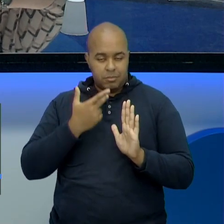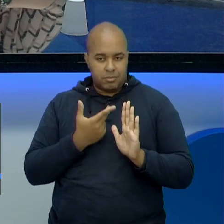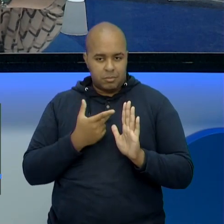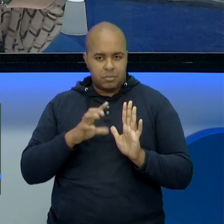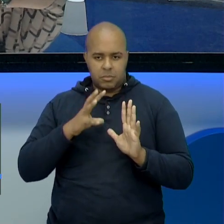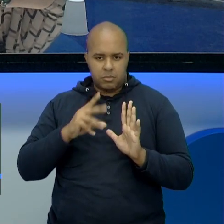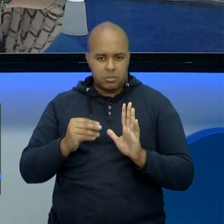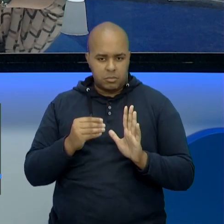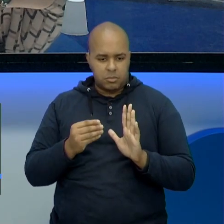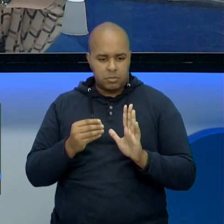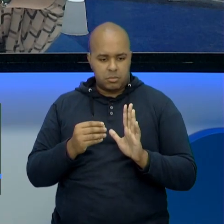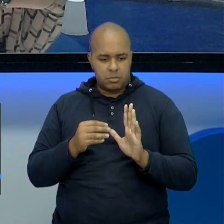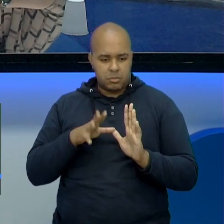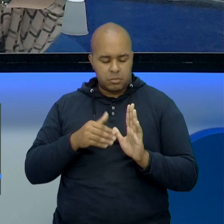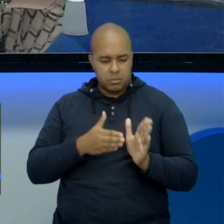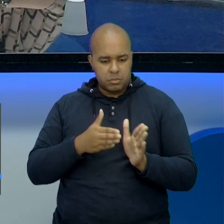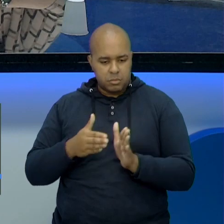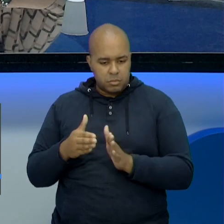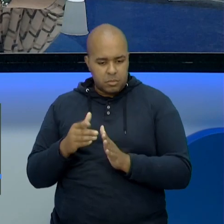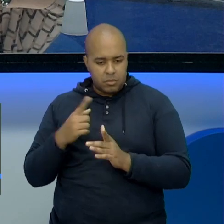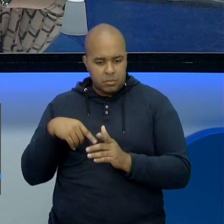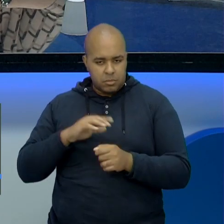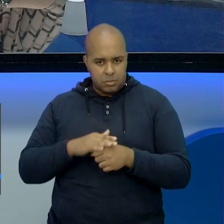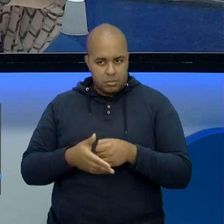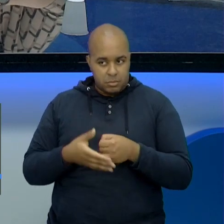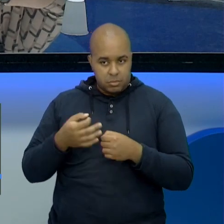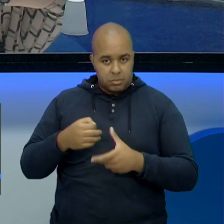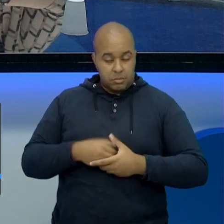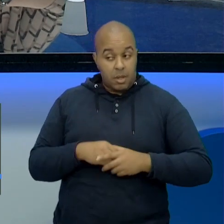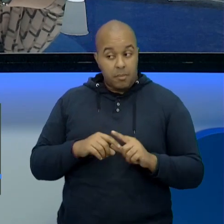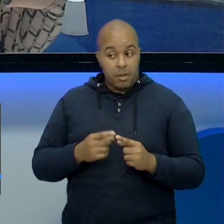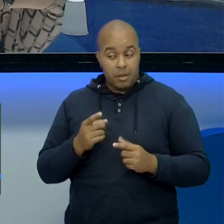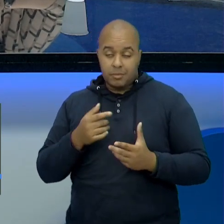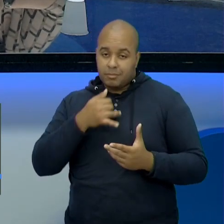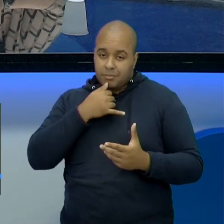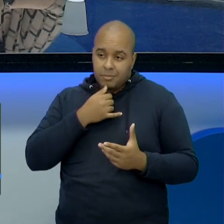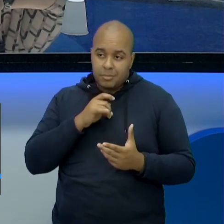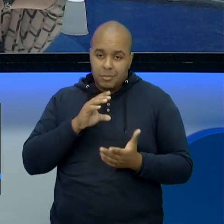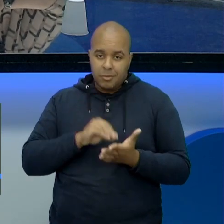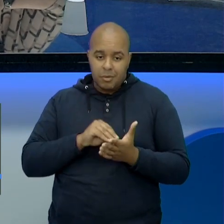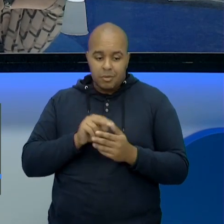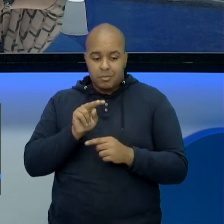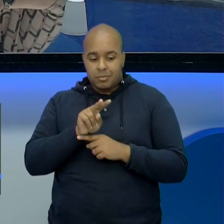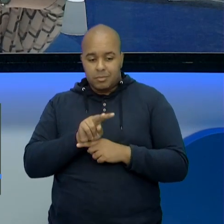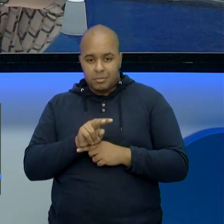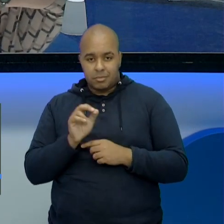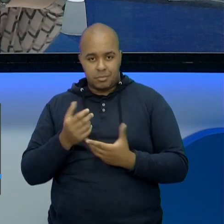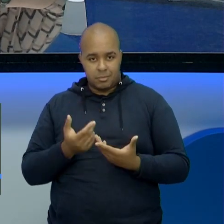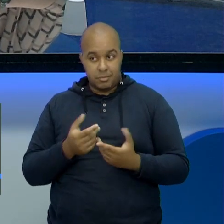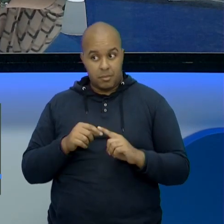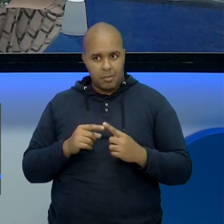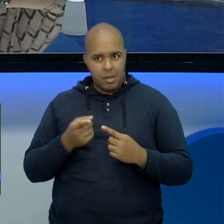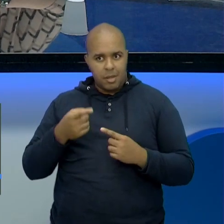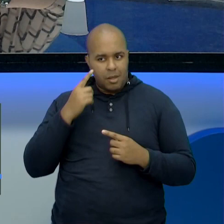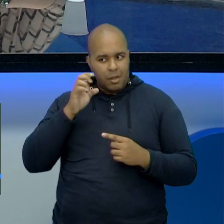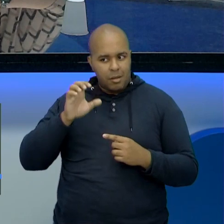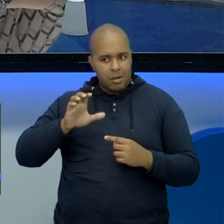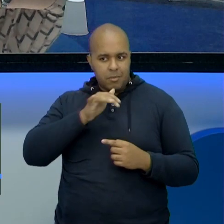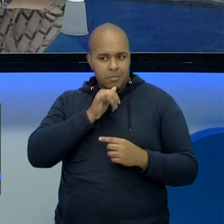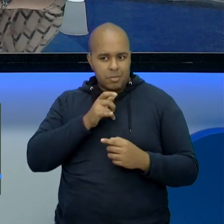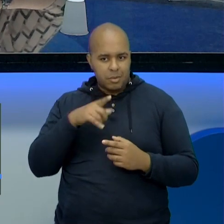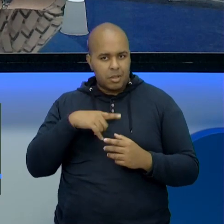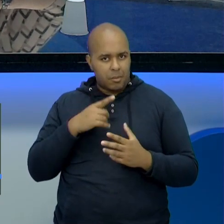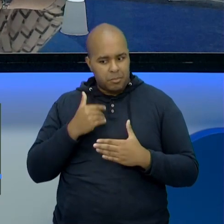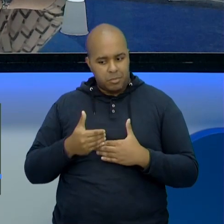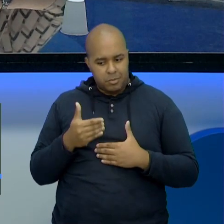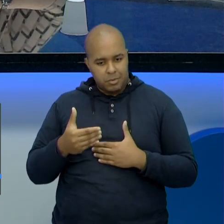em todo o tripé da sustentabilidade, mas infelizmente falta fiscalização. Mas a Europa, por exemplo, está